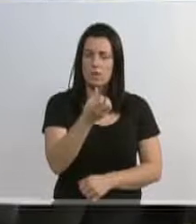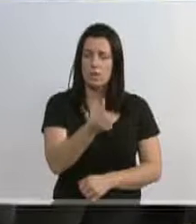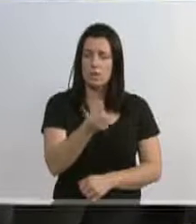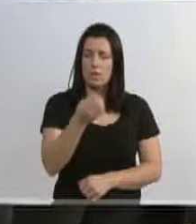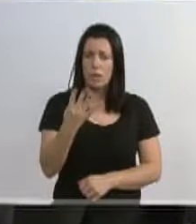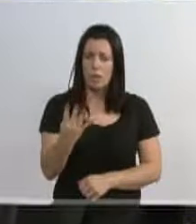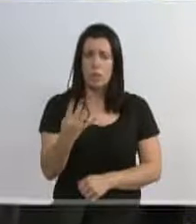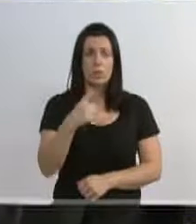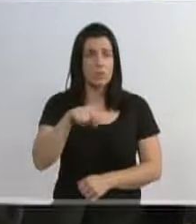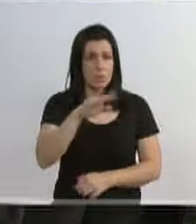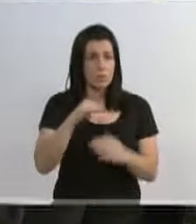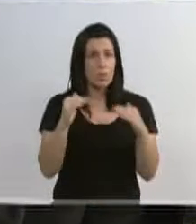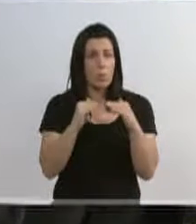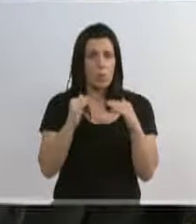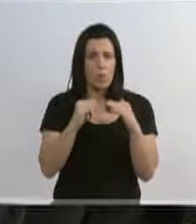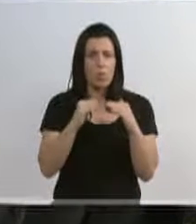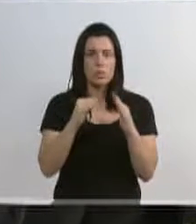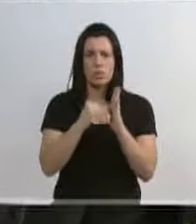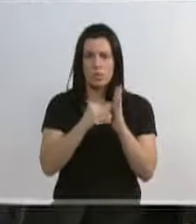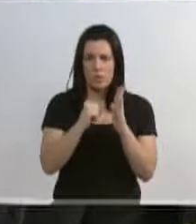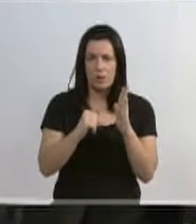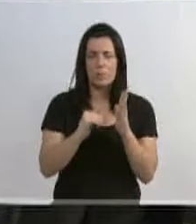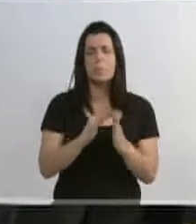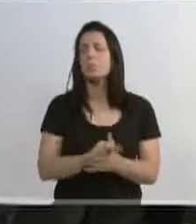664. De acordo, senhores? Ok.